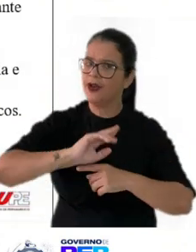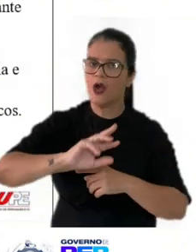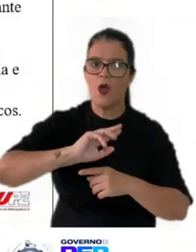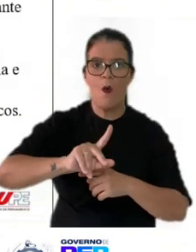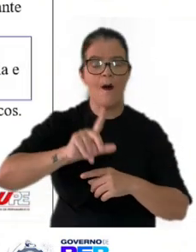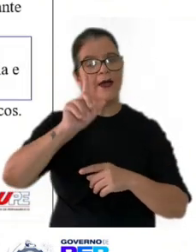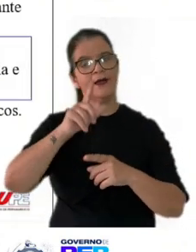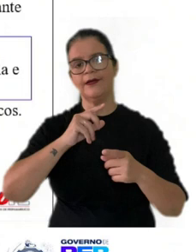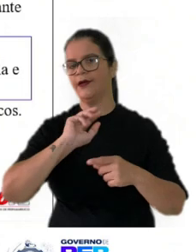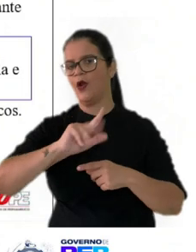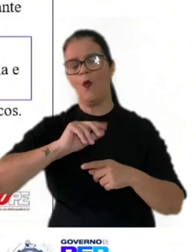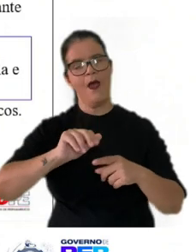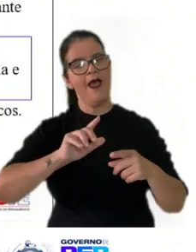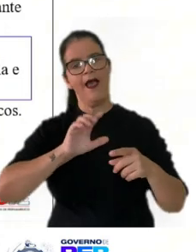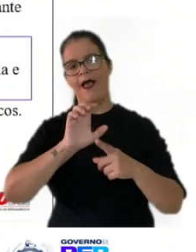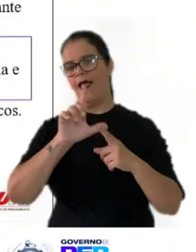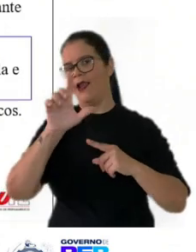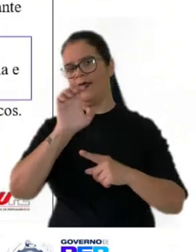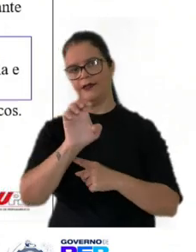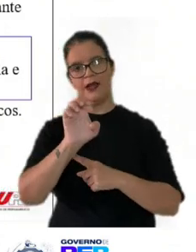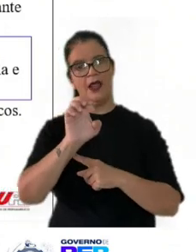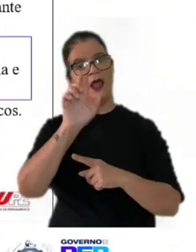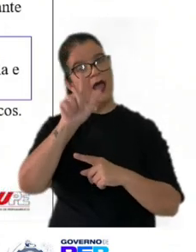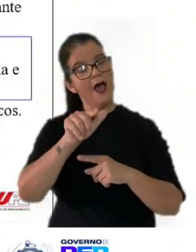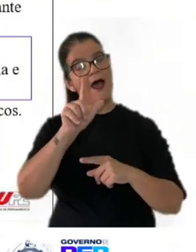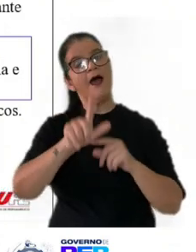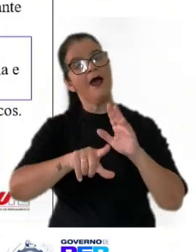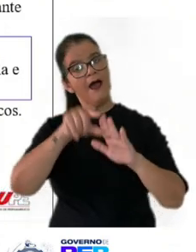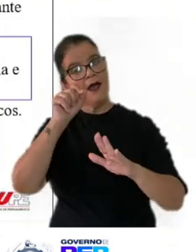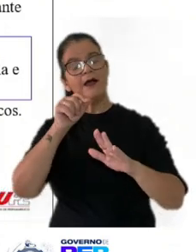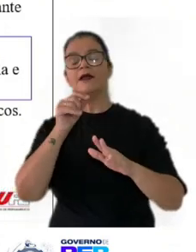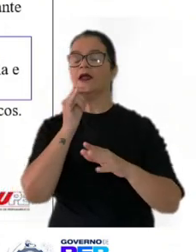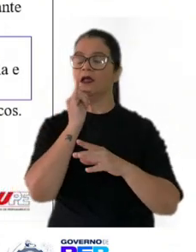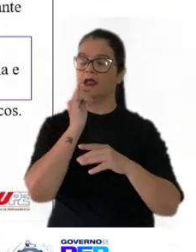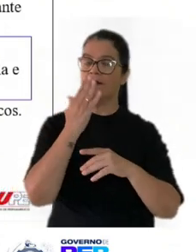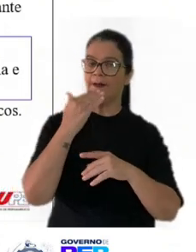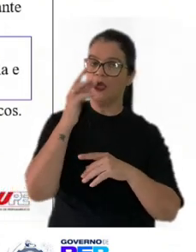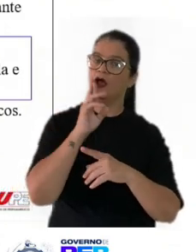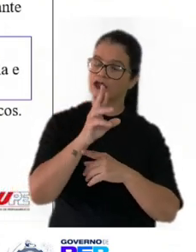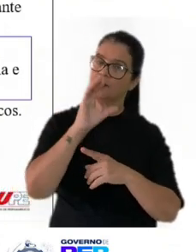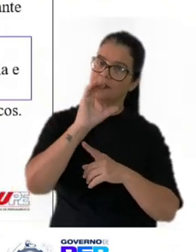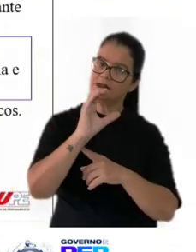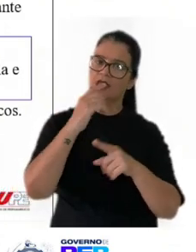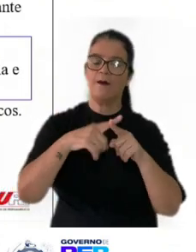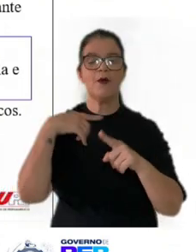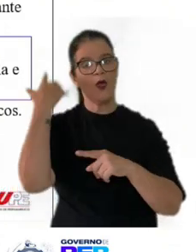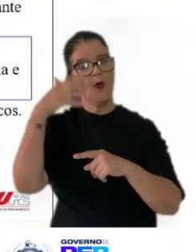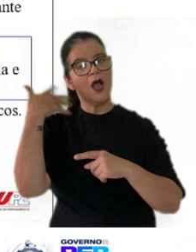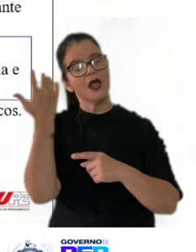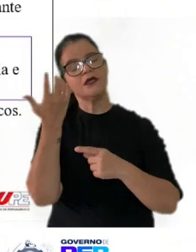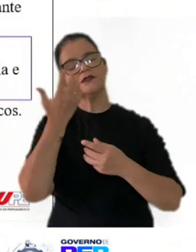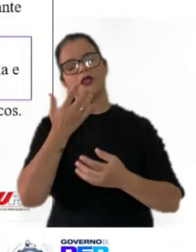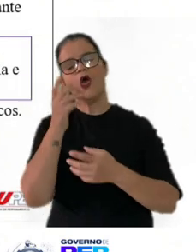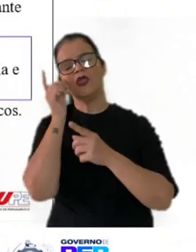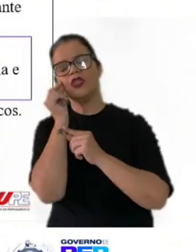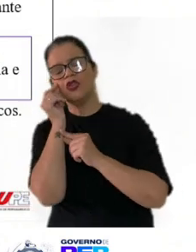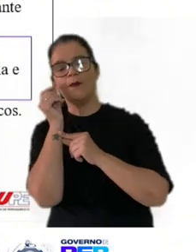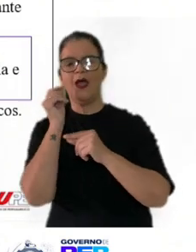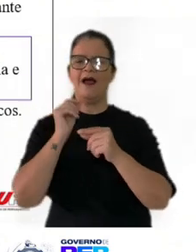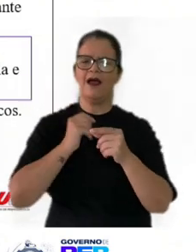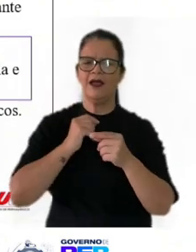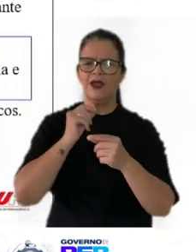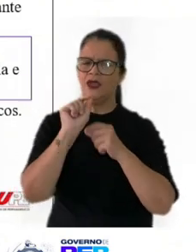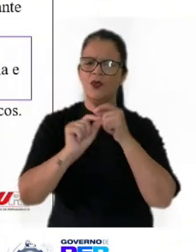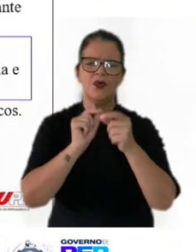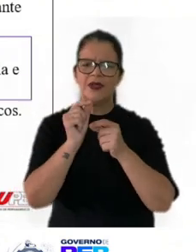E a alternativa que melhor responde essa questão é a letra C por ser uma canção de Niná e que pistas me ajudariam na